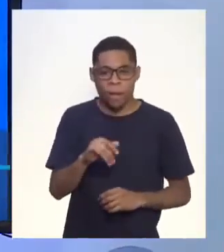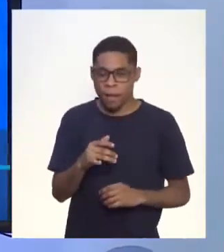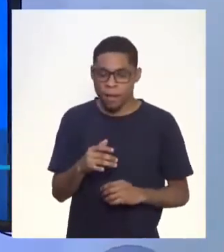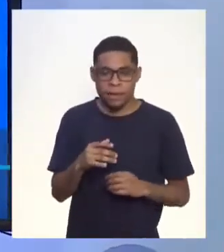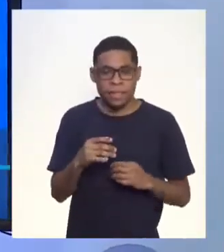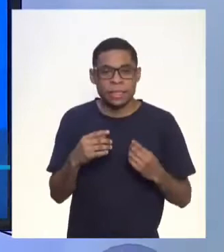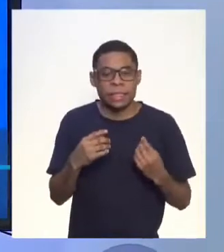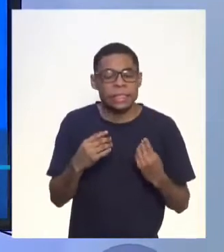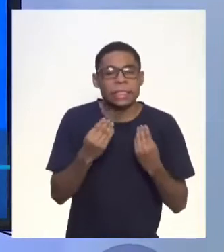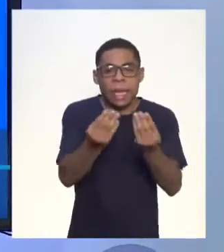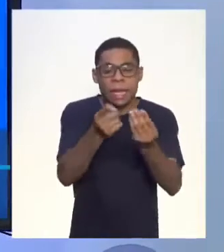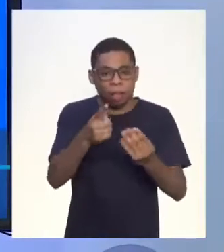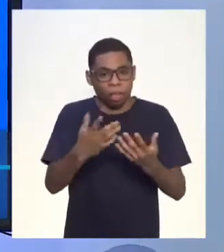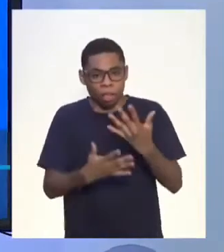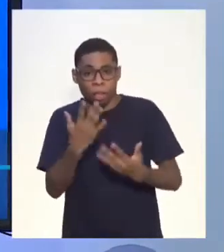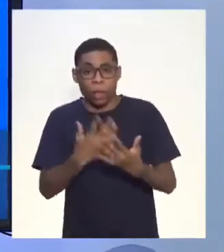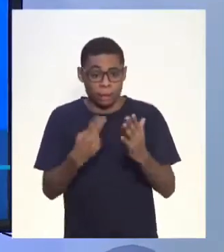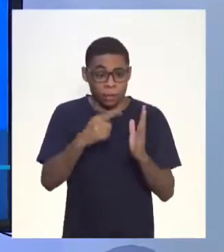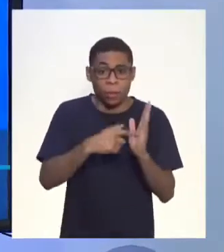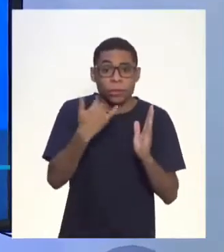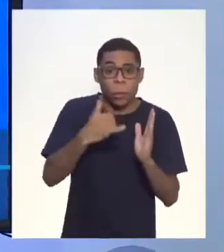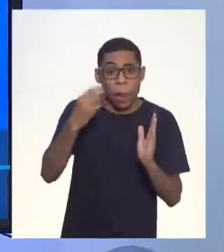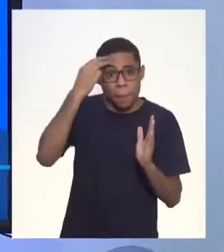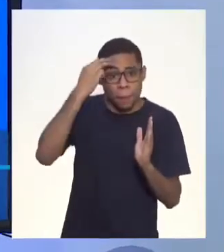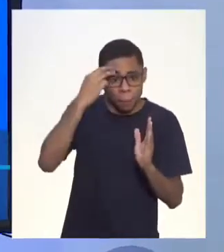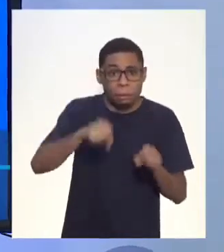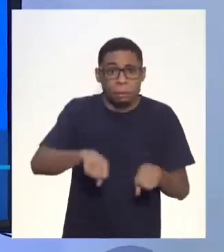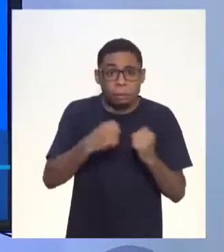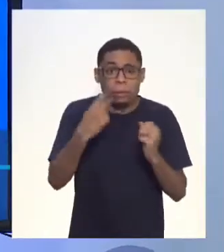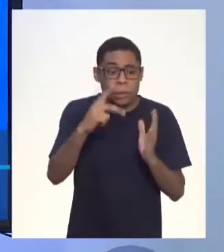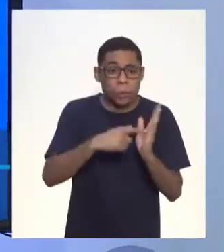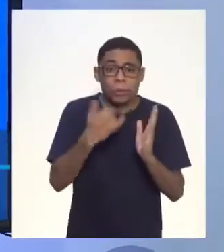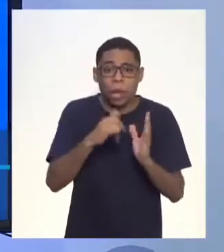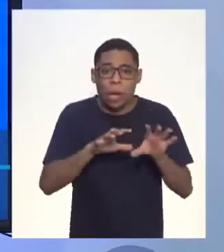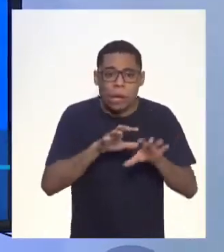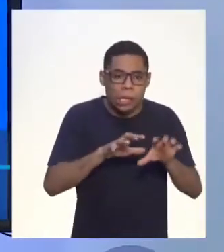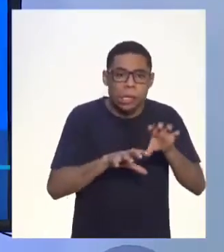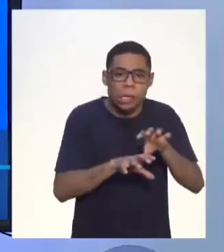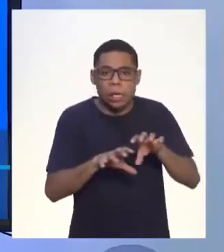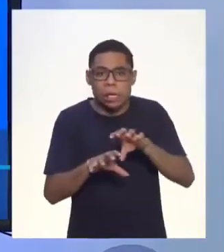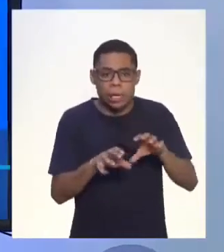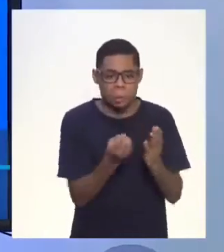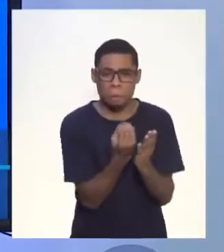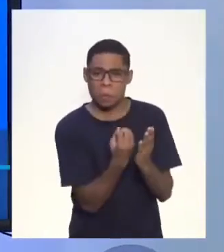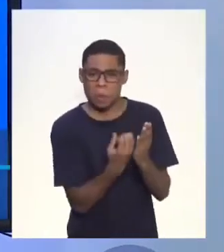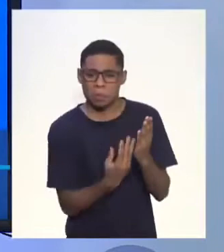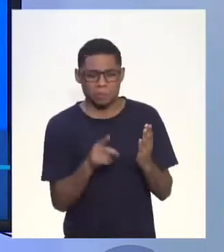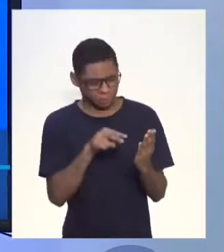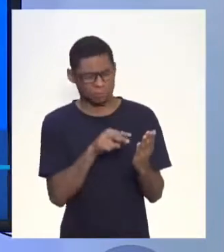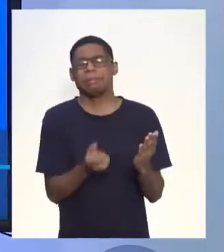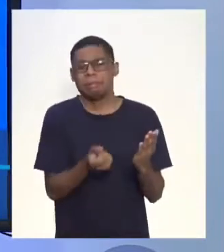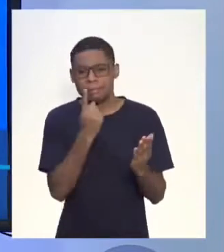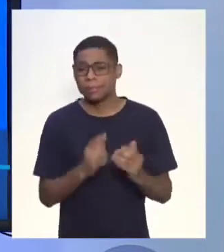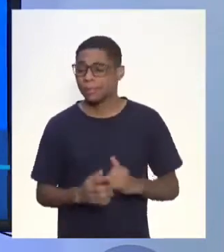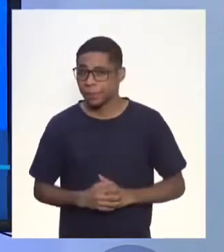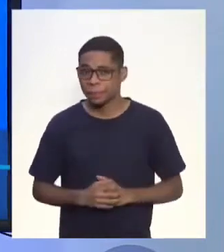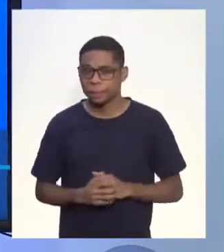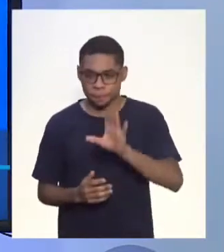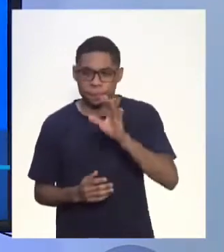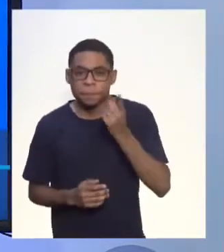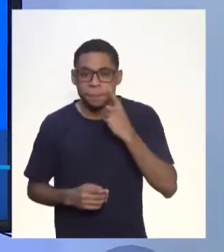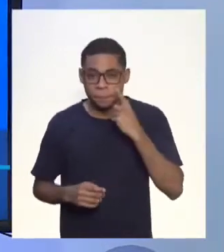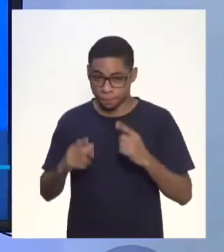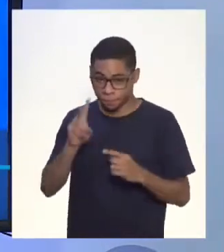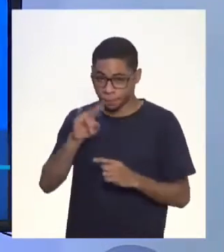seus eletrônicos, os seus aparelhos, a memória e tudo, enfim. Nós vamos ouvir algumas notícias e vocês vão verificar se